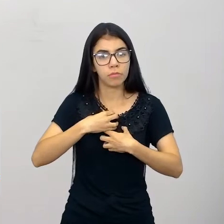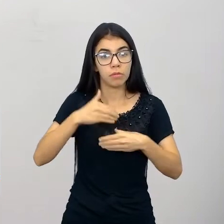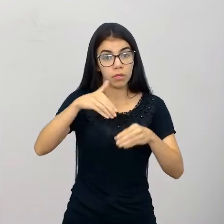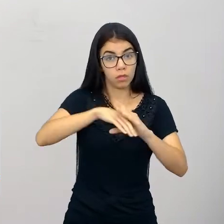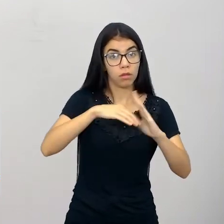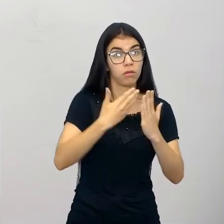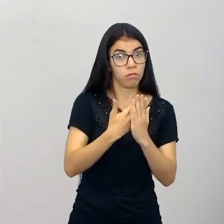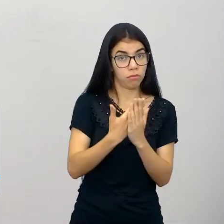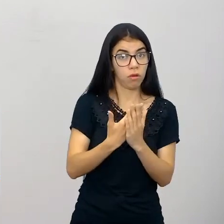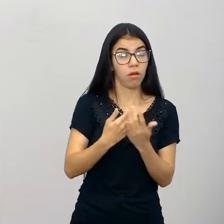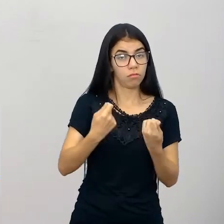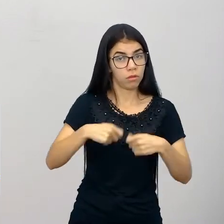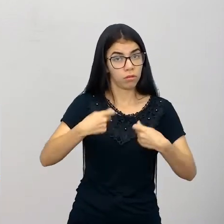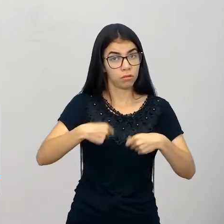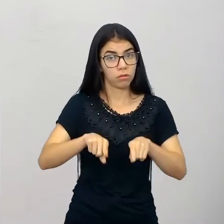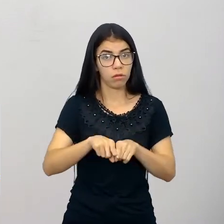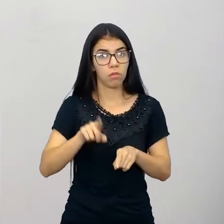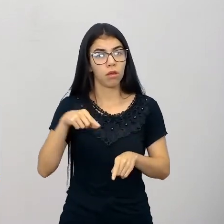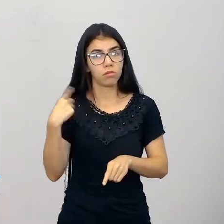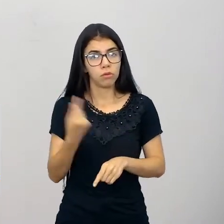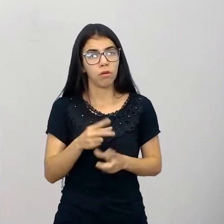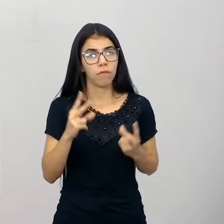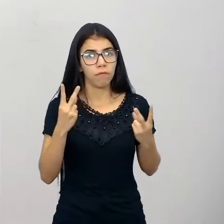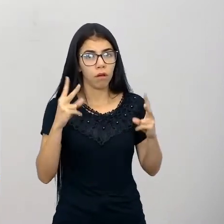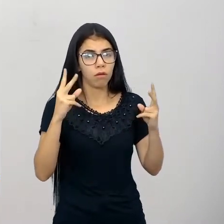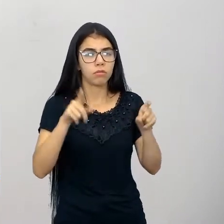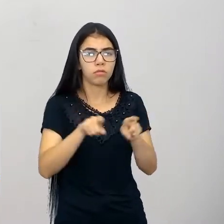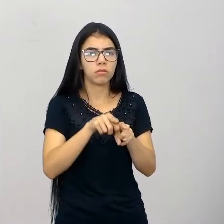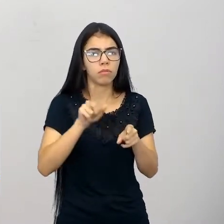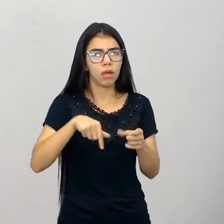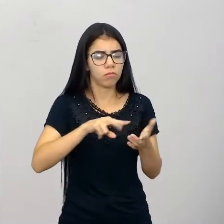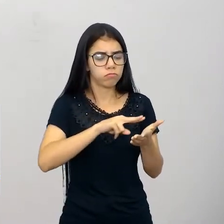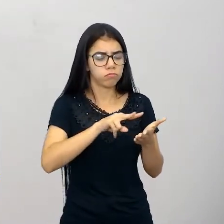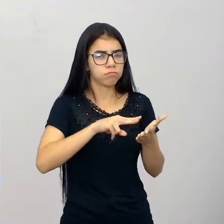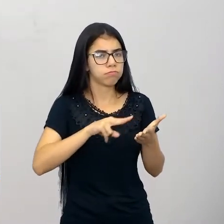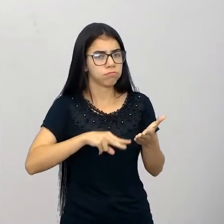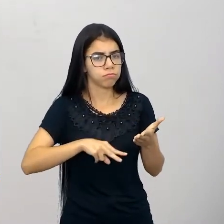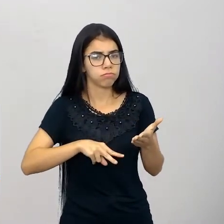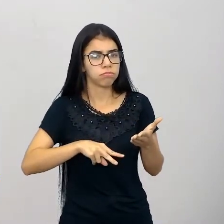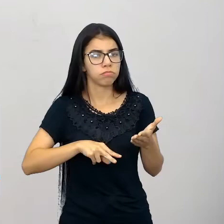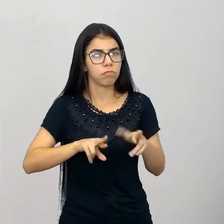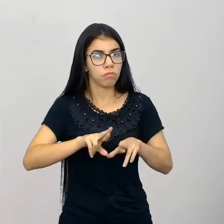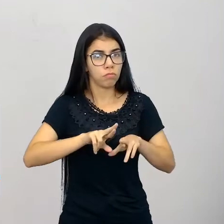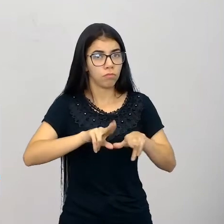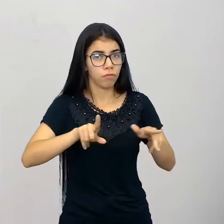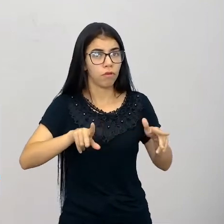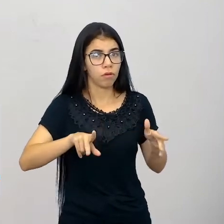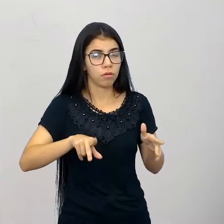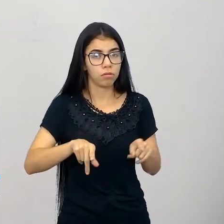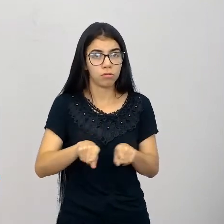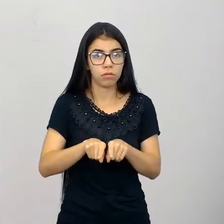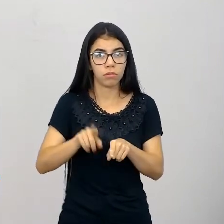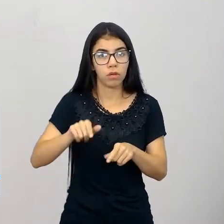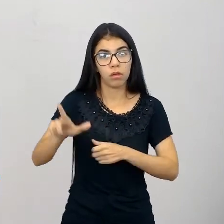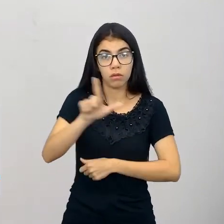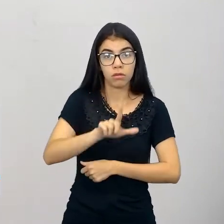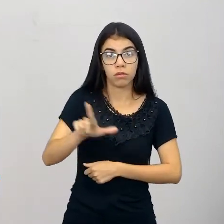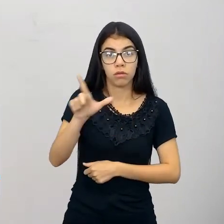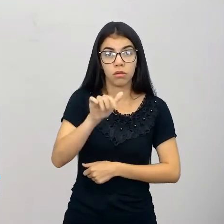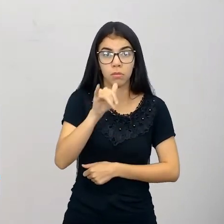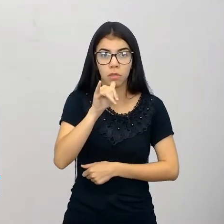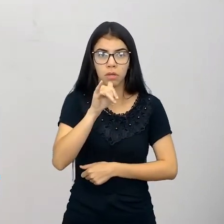escola e a gente tem que valorizar e ler cada coisa de uma determinada maneira. Isso quer dizer, a literatura